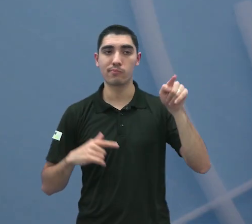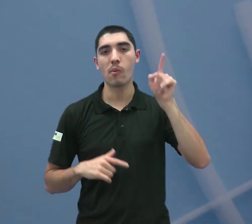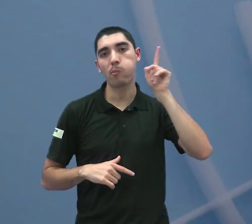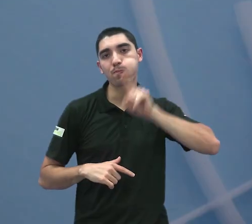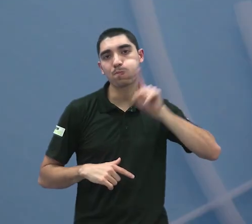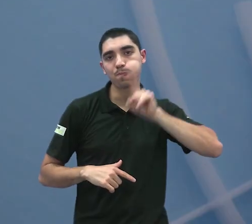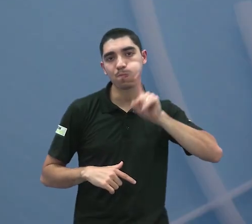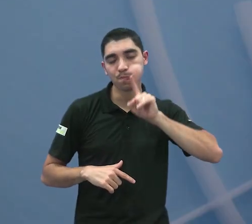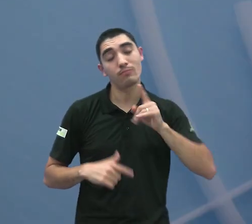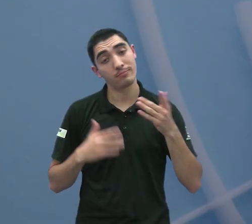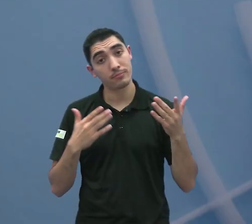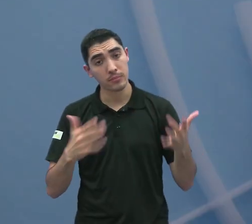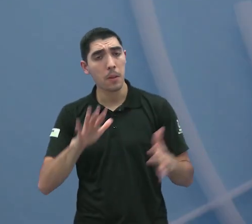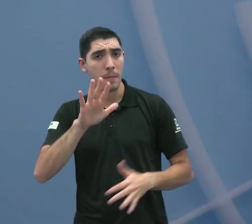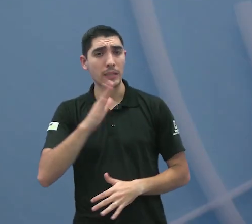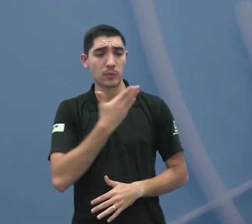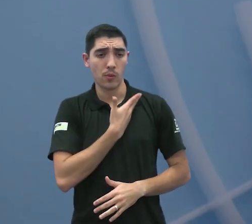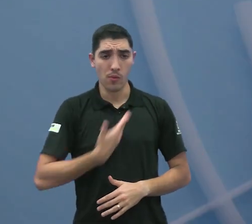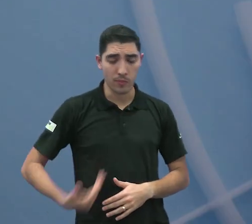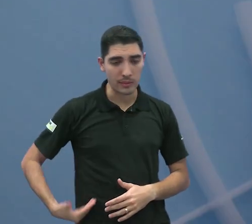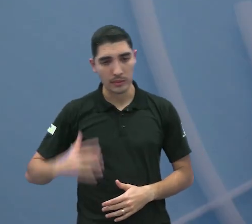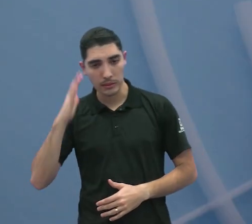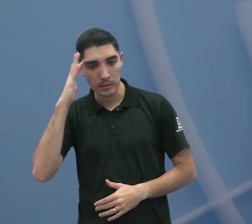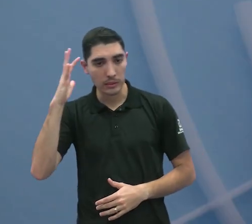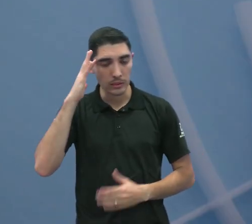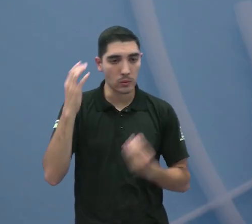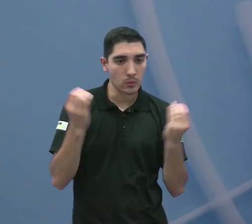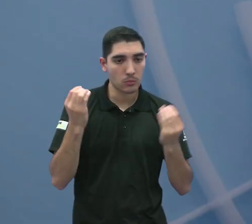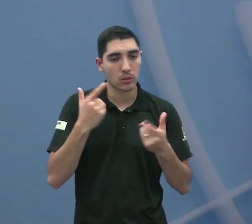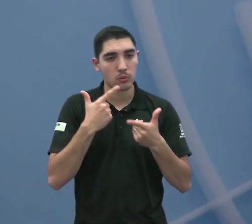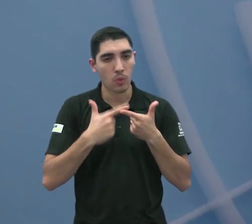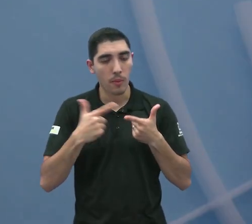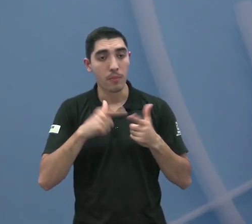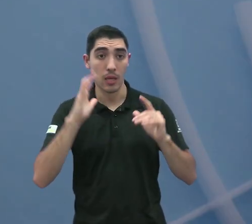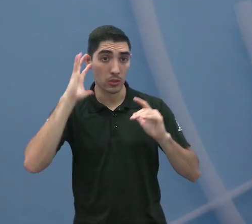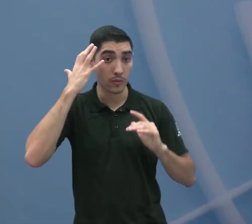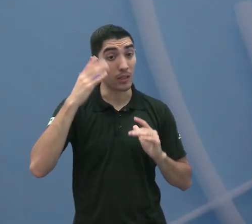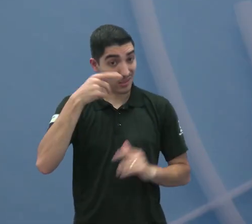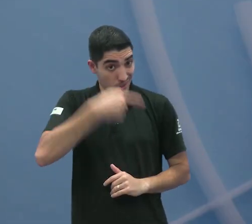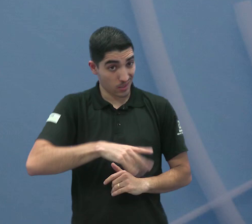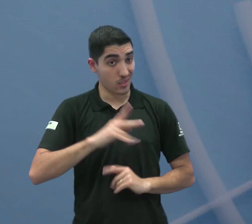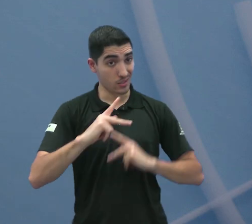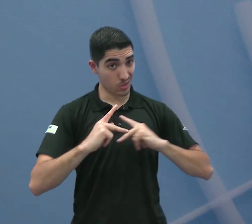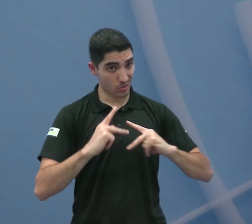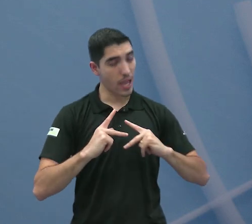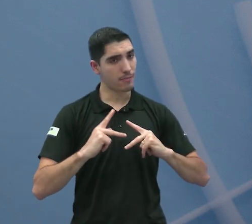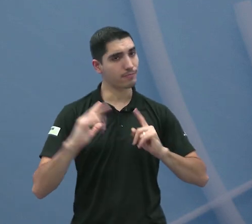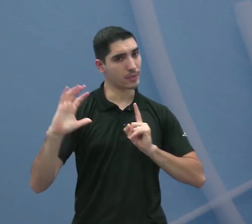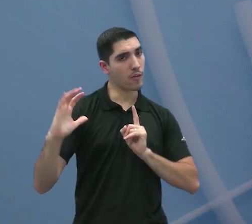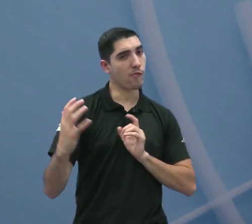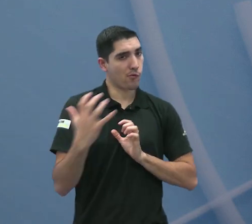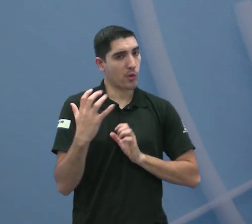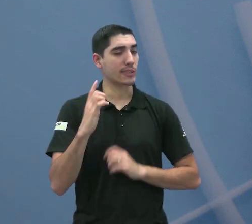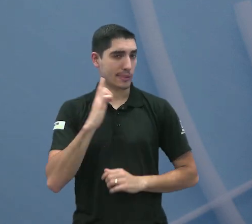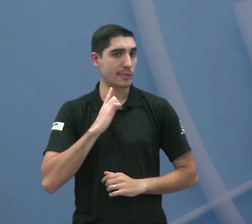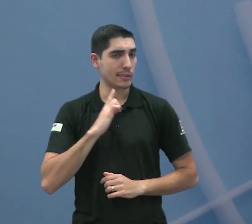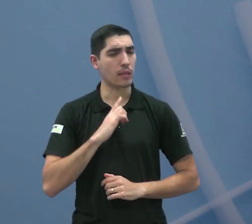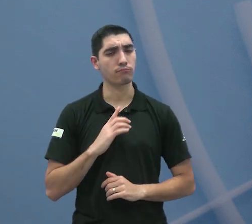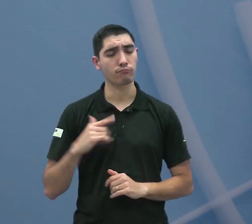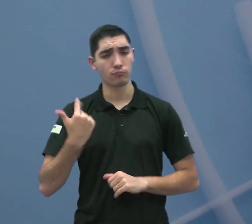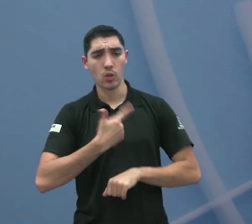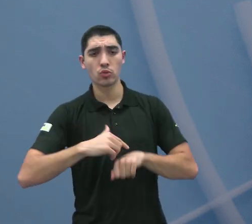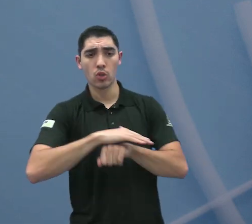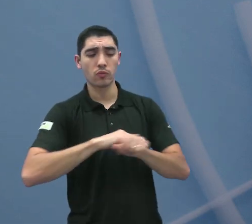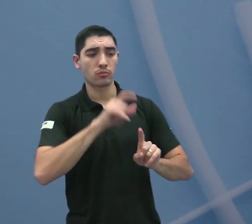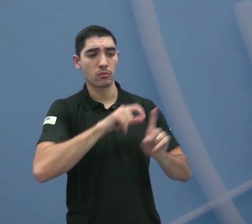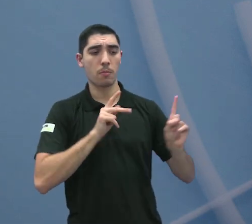federal resolver, tem consequências diretas aqui para São José dos Campos. A nossa produção conversou com o professor